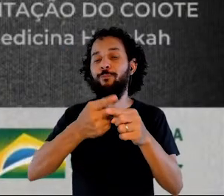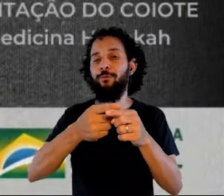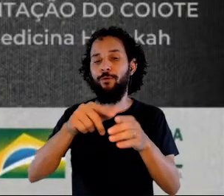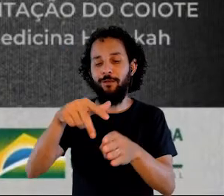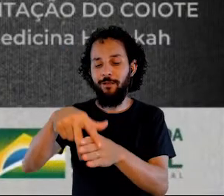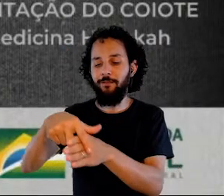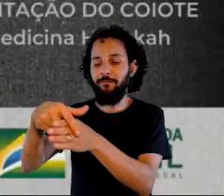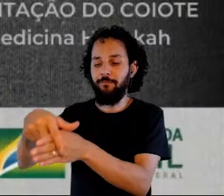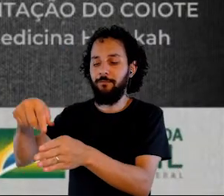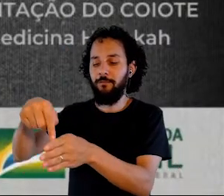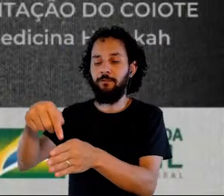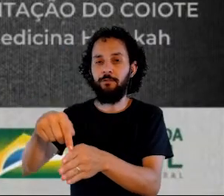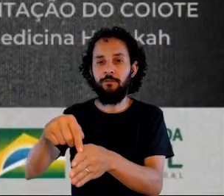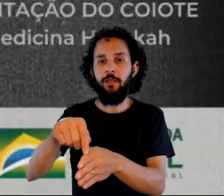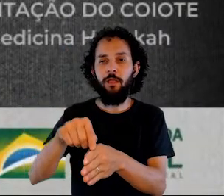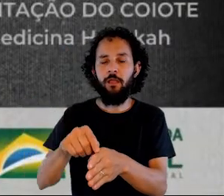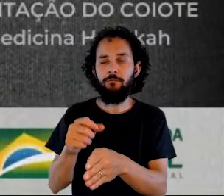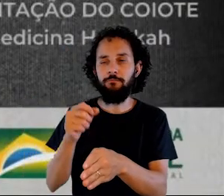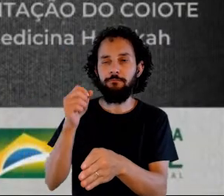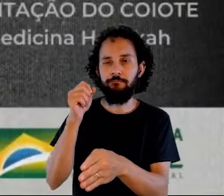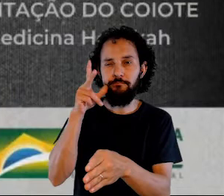traiçoeiro.